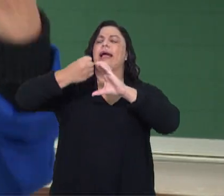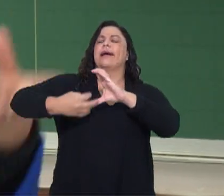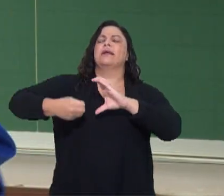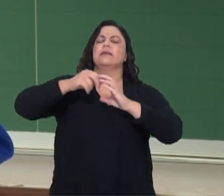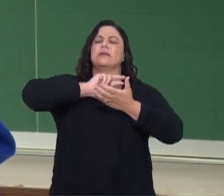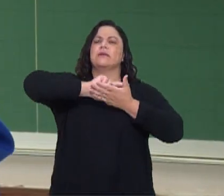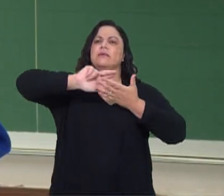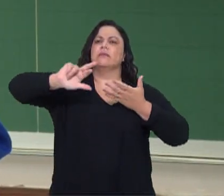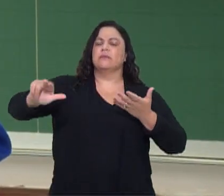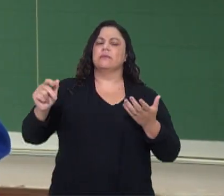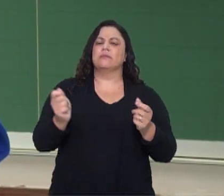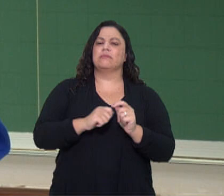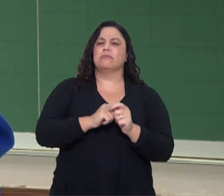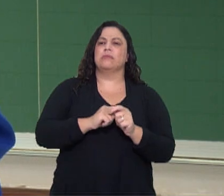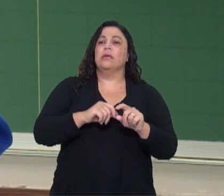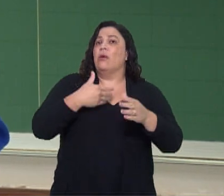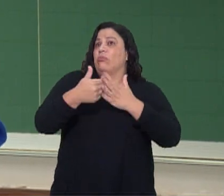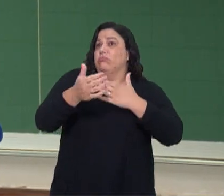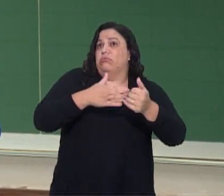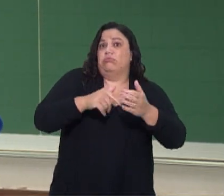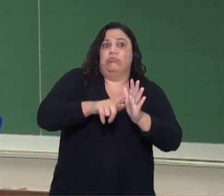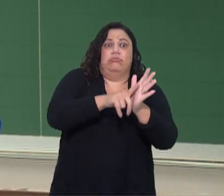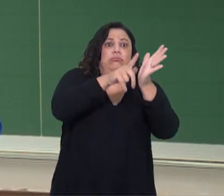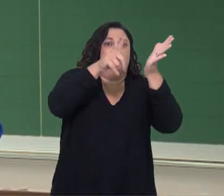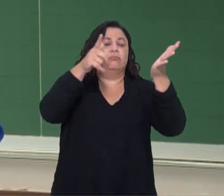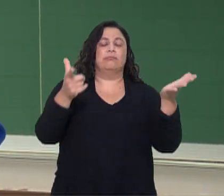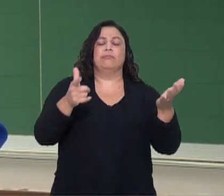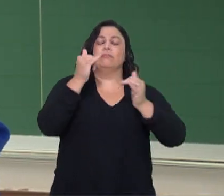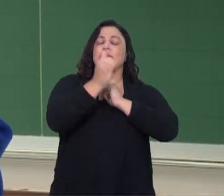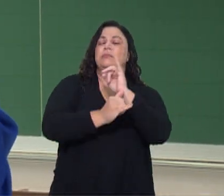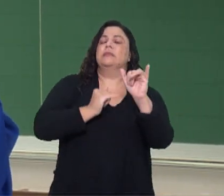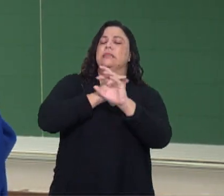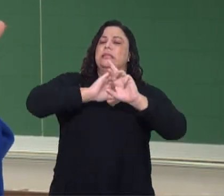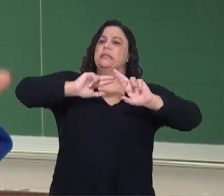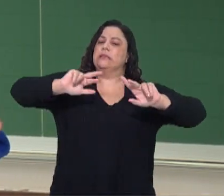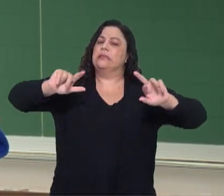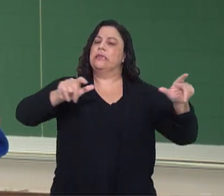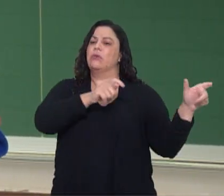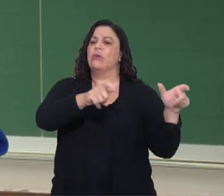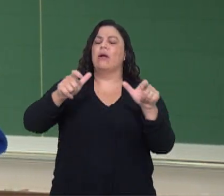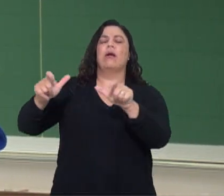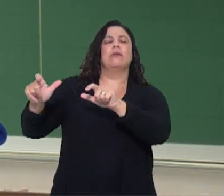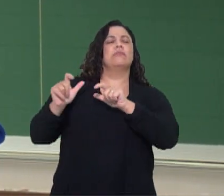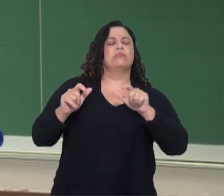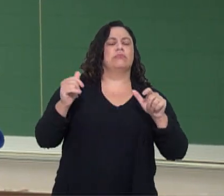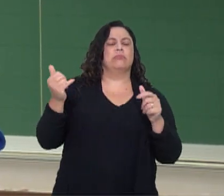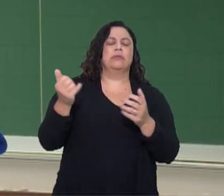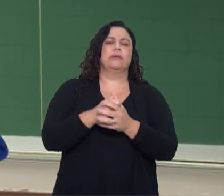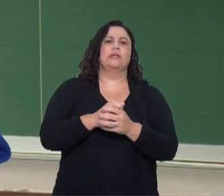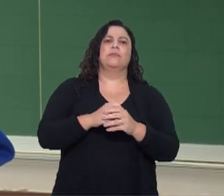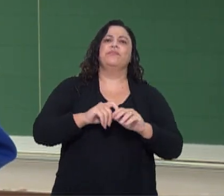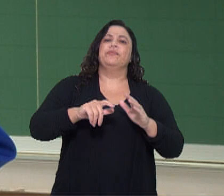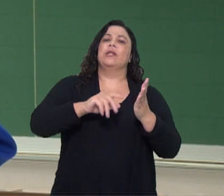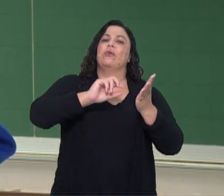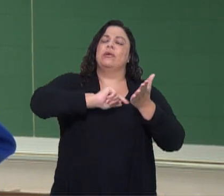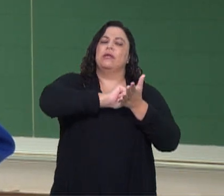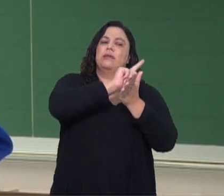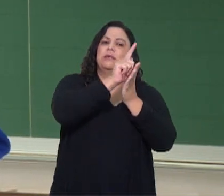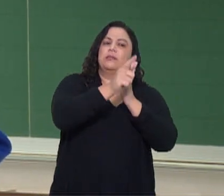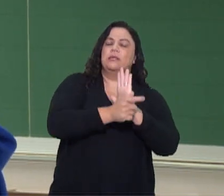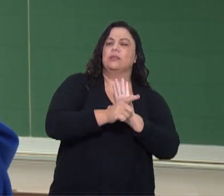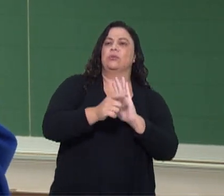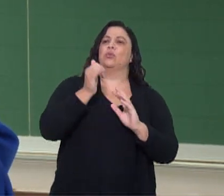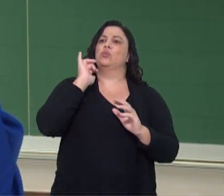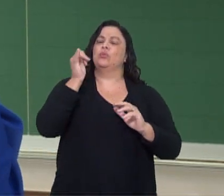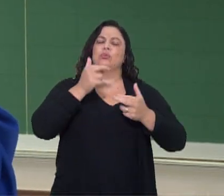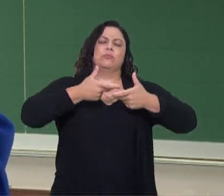na internet ou em qualquer outro lugar, a notícia ela é um gênero textual. E como todos os gêneros